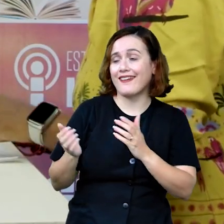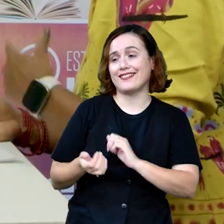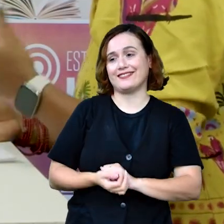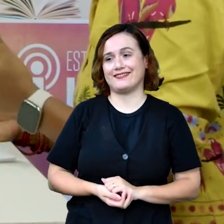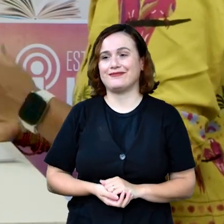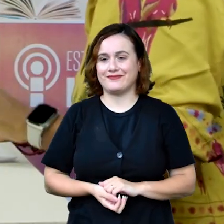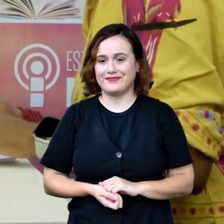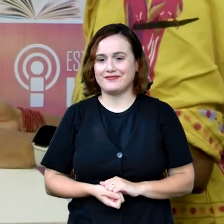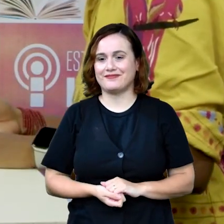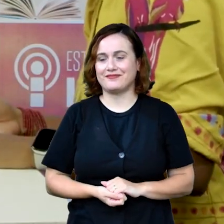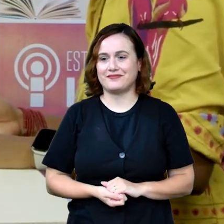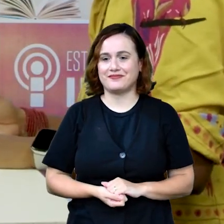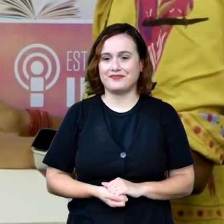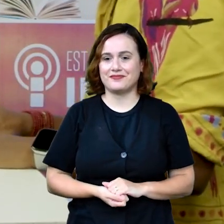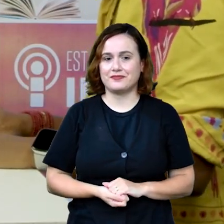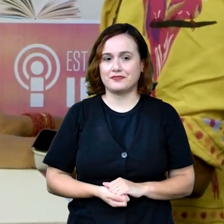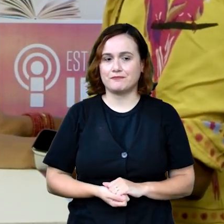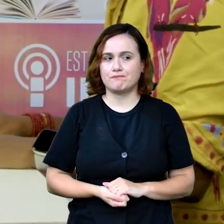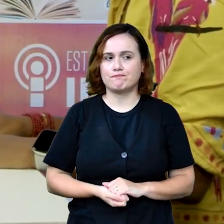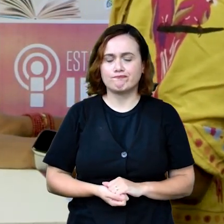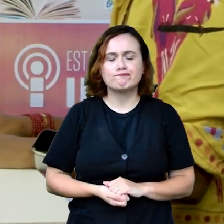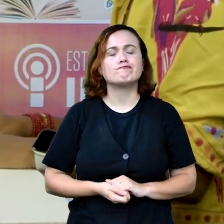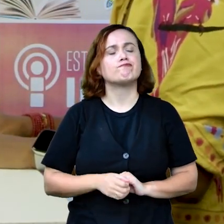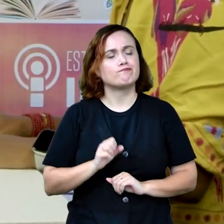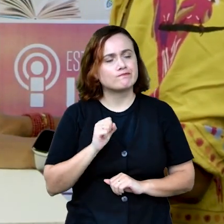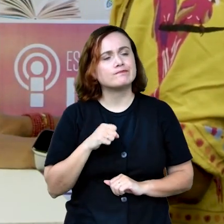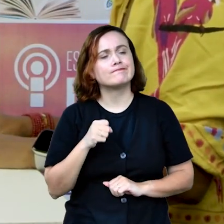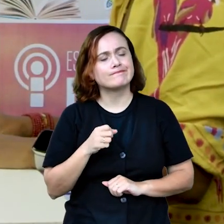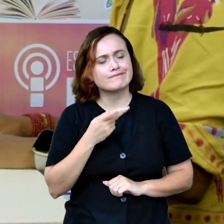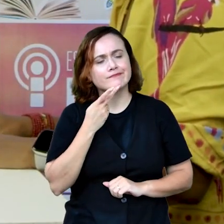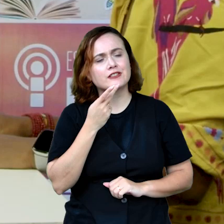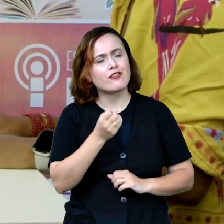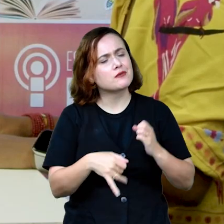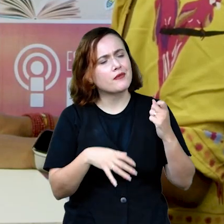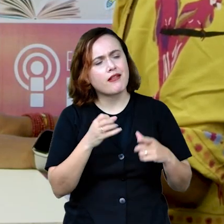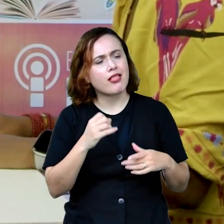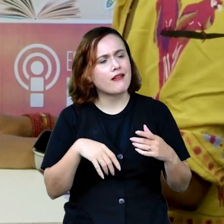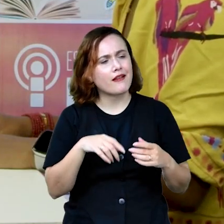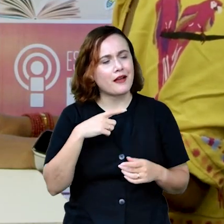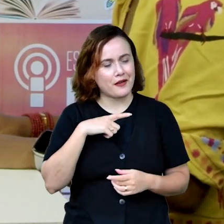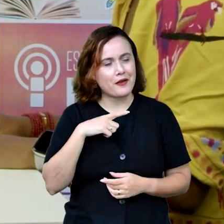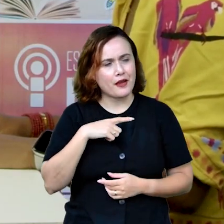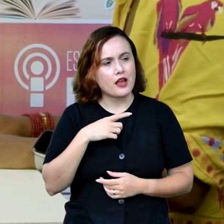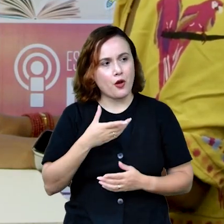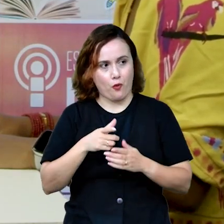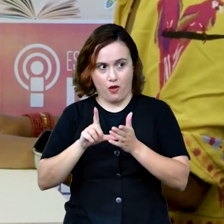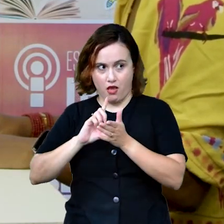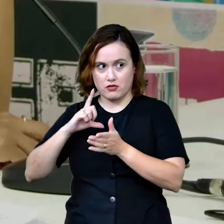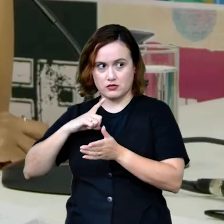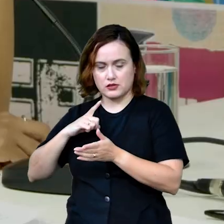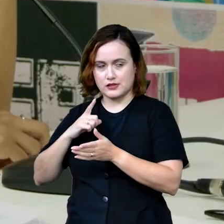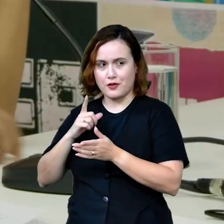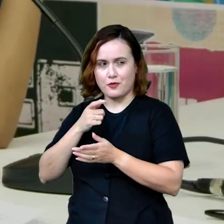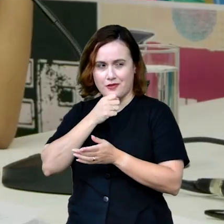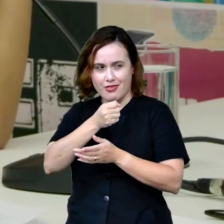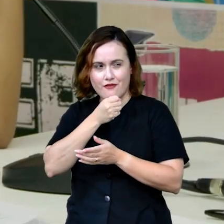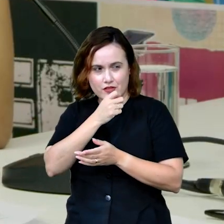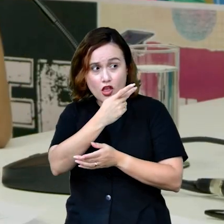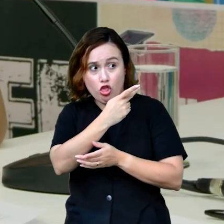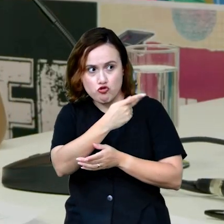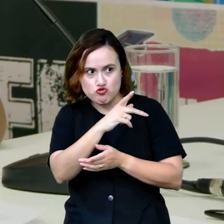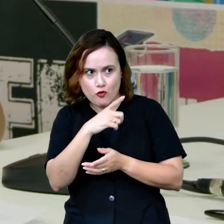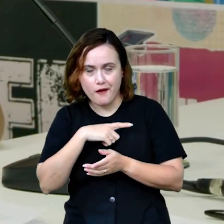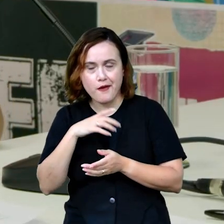ganha quando a gente respeita as diversidades. Uhum. Eu escutei você num podcast vindo para cá, que você fala justamente... Uma das